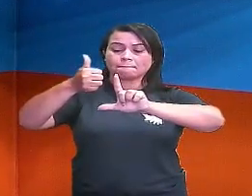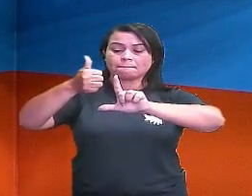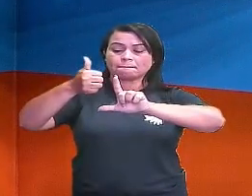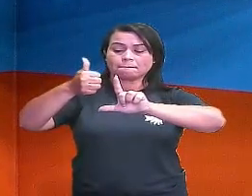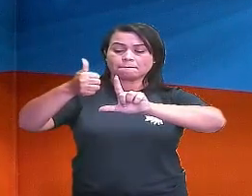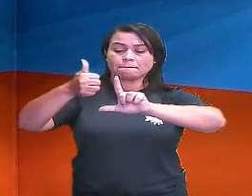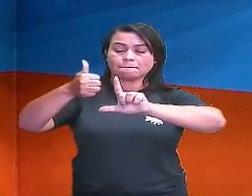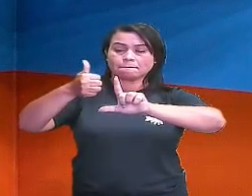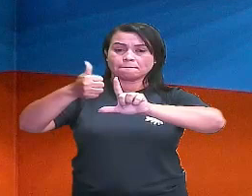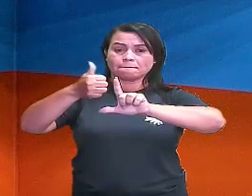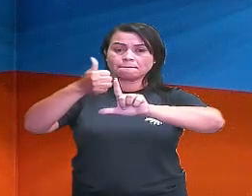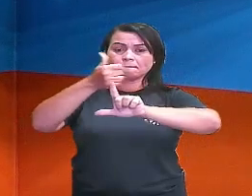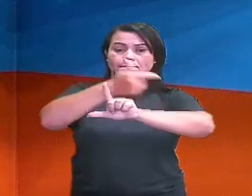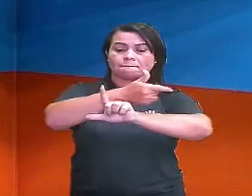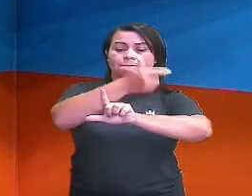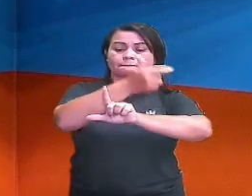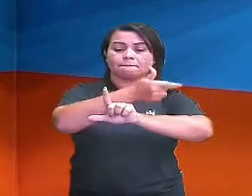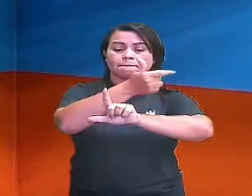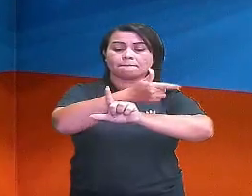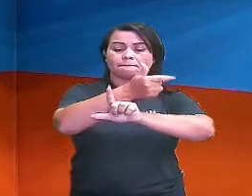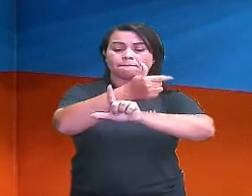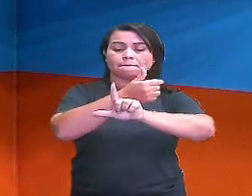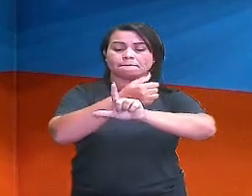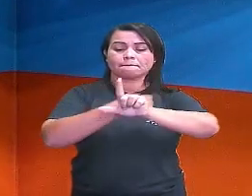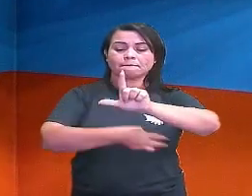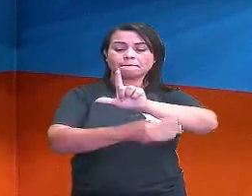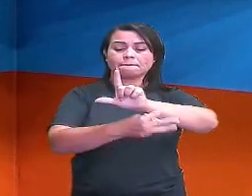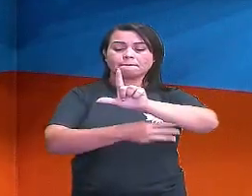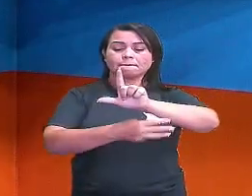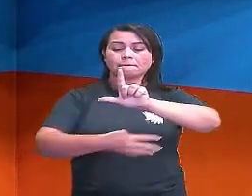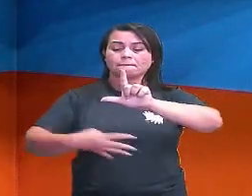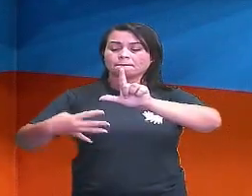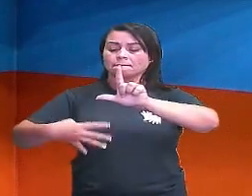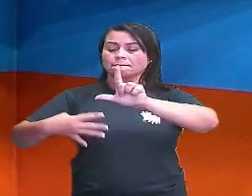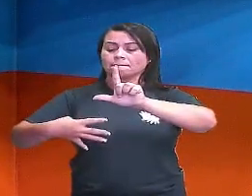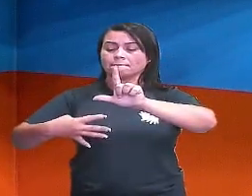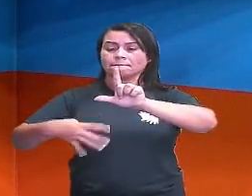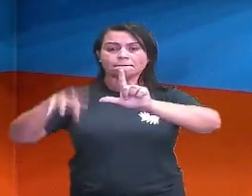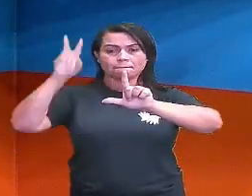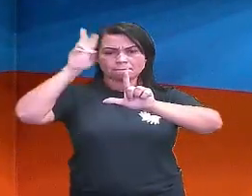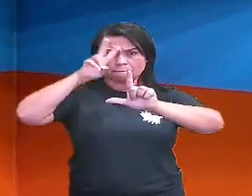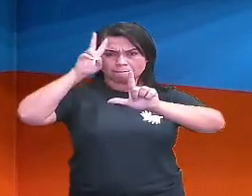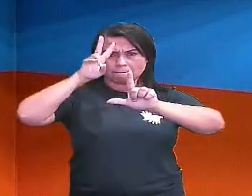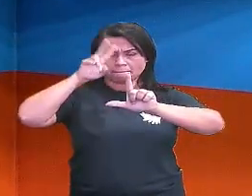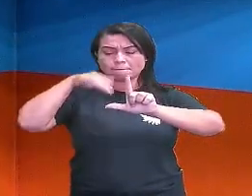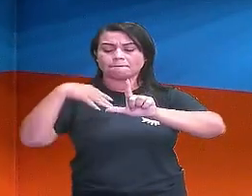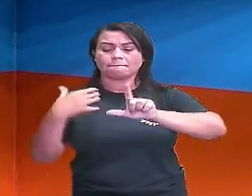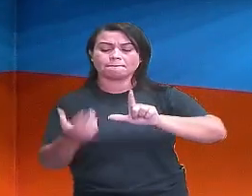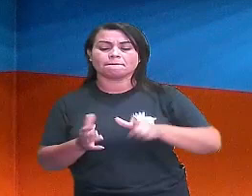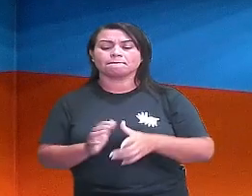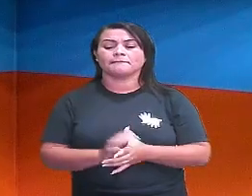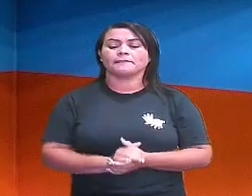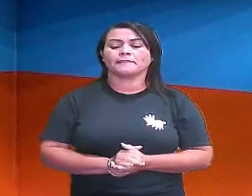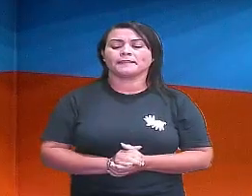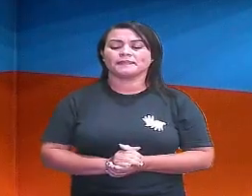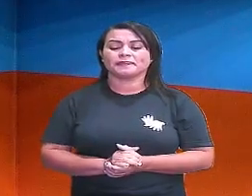fazendo sentido anti-horário. Segundo, terceiro, quarto quadrante. Lembram disso?